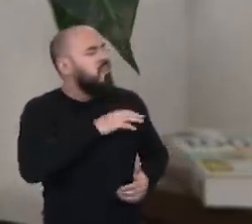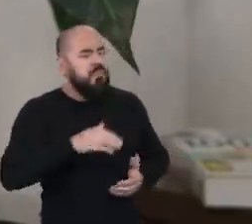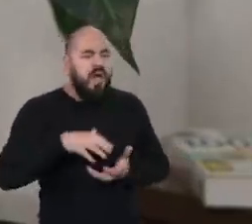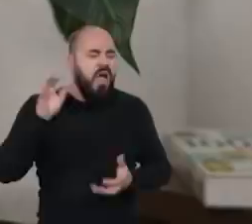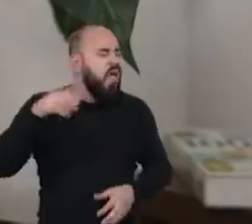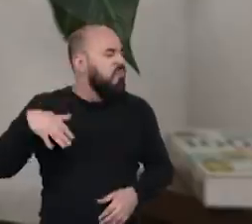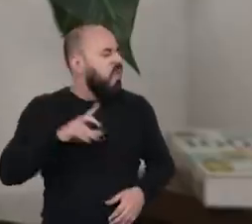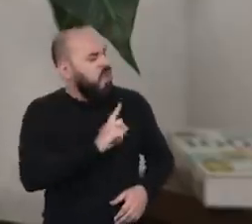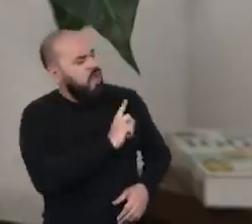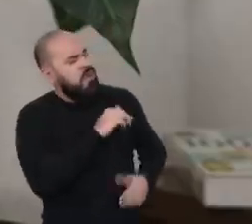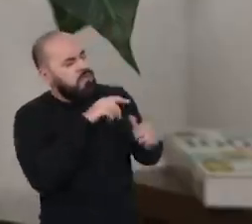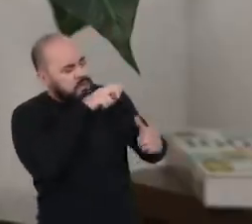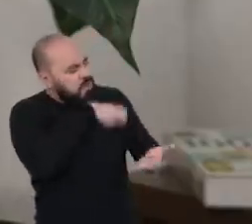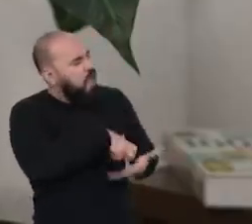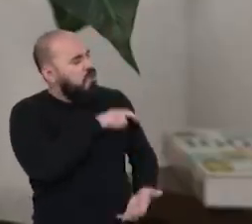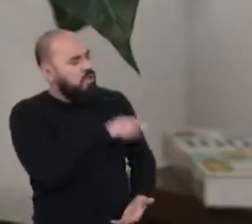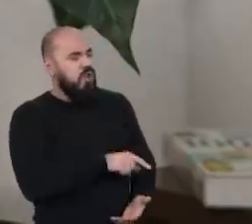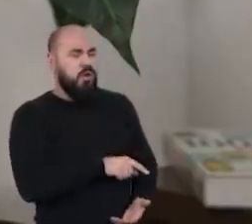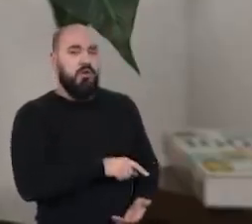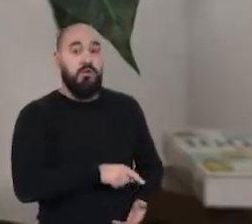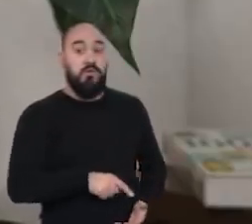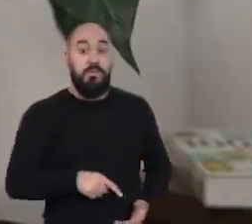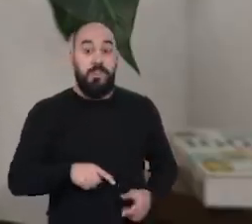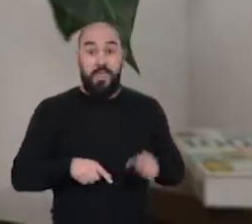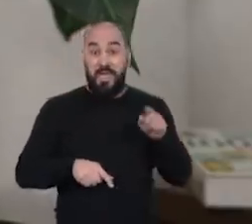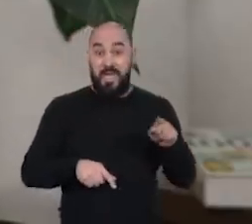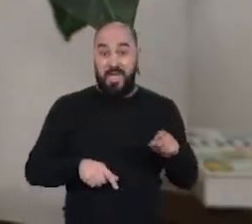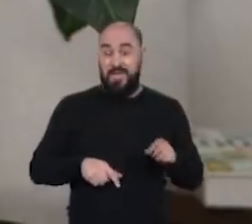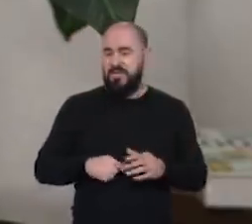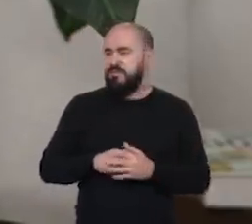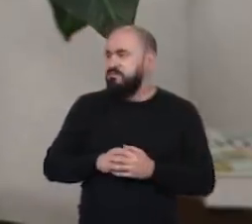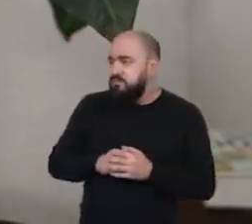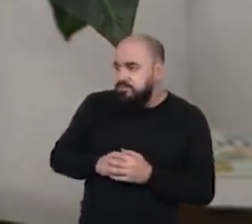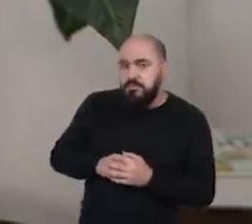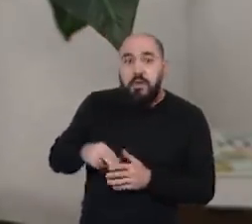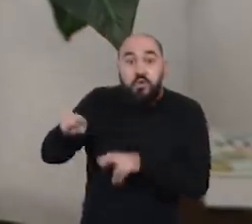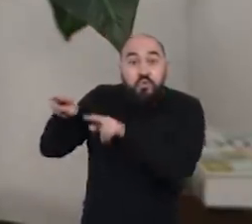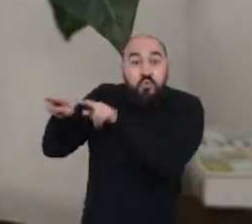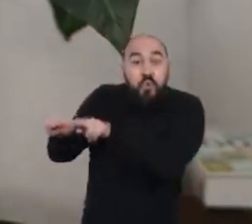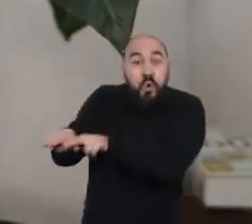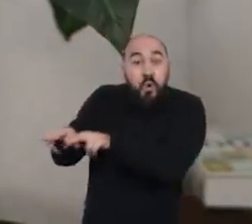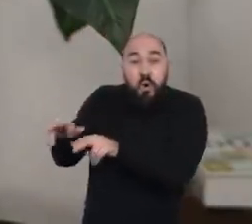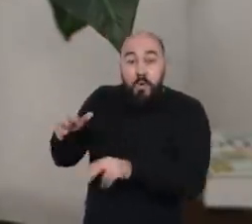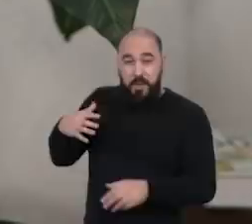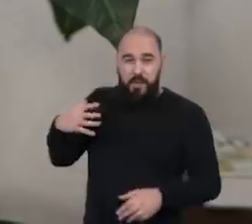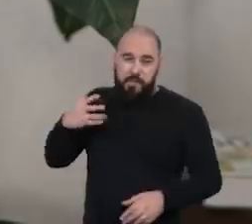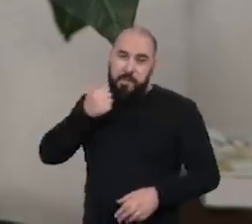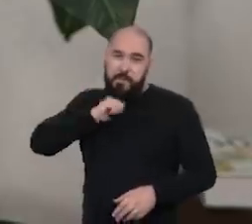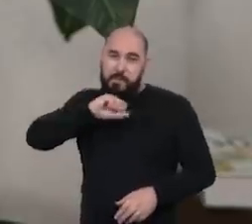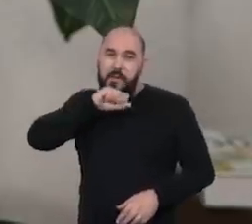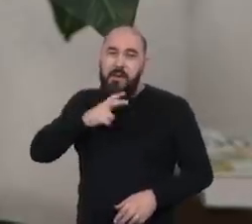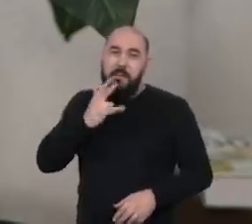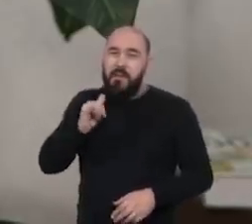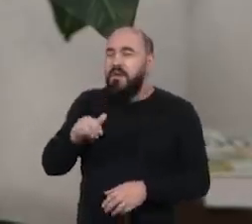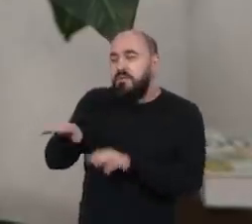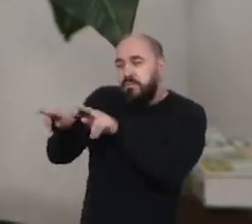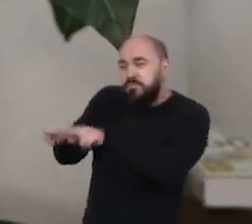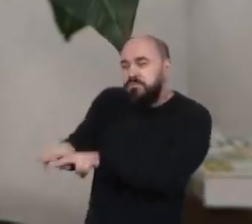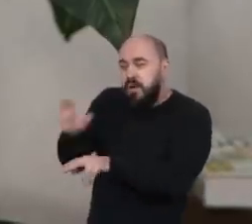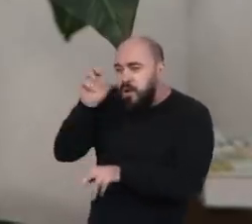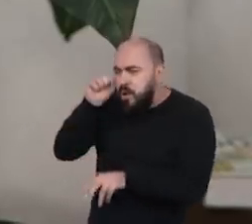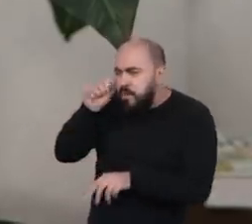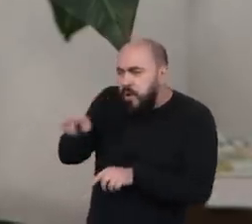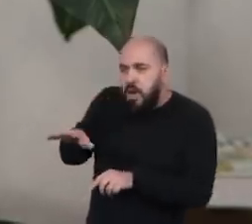gente esperou a gente dormir. E o amigo chamou ele para sair e eles foram